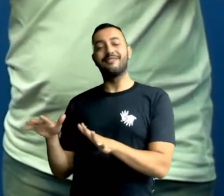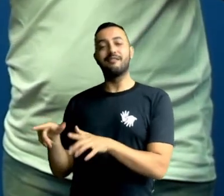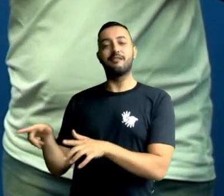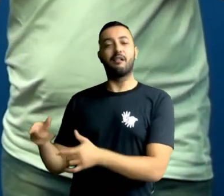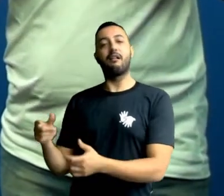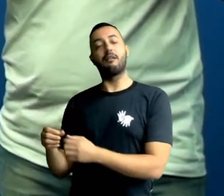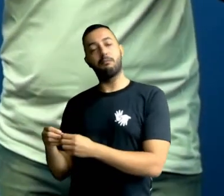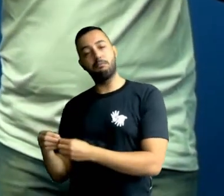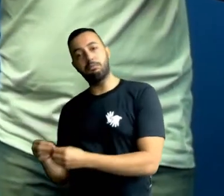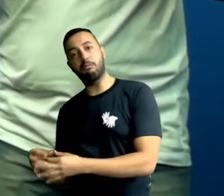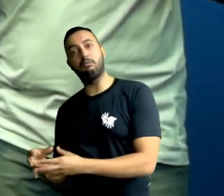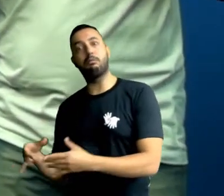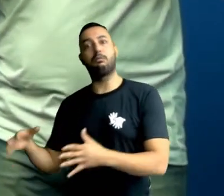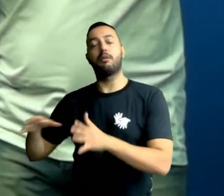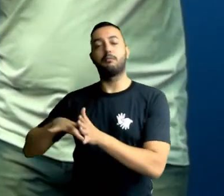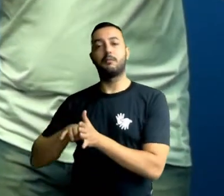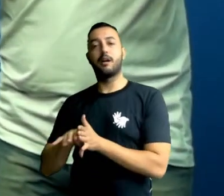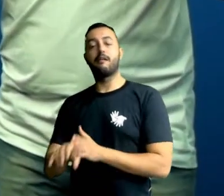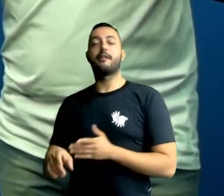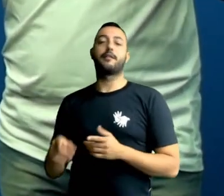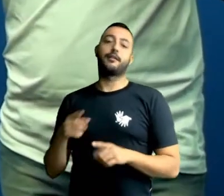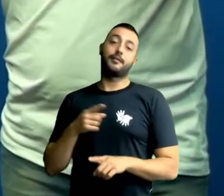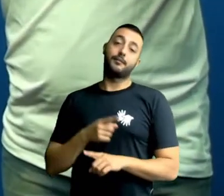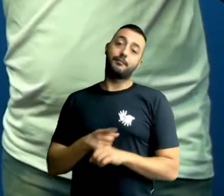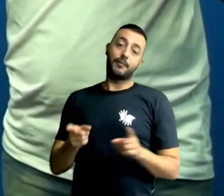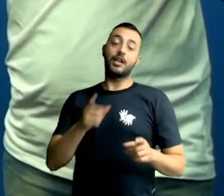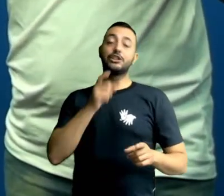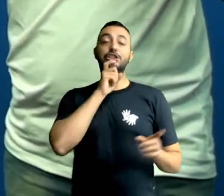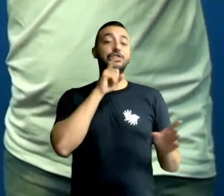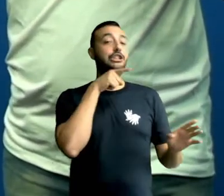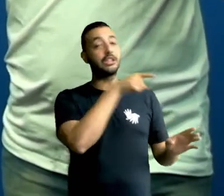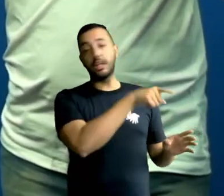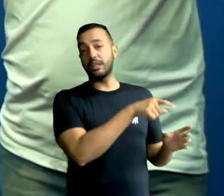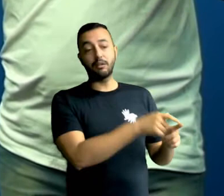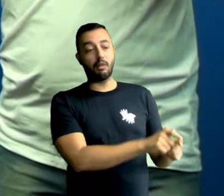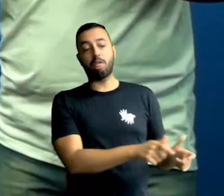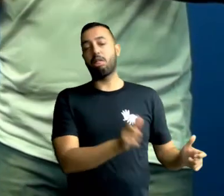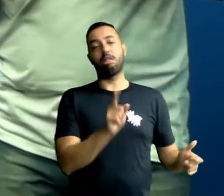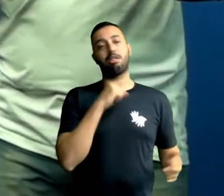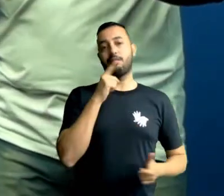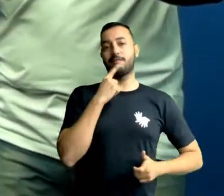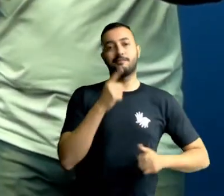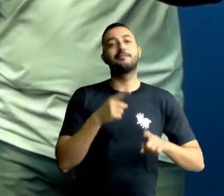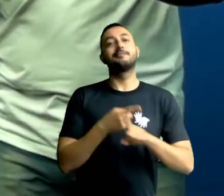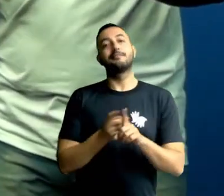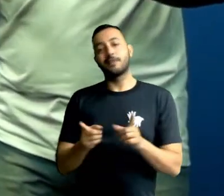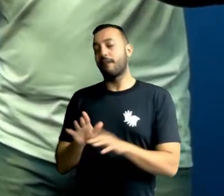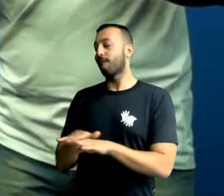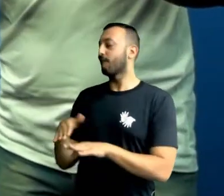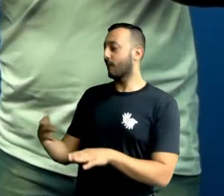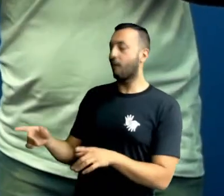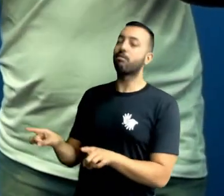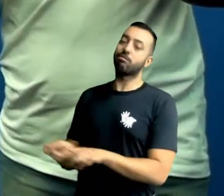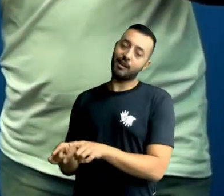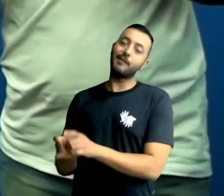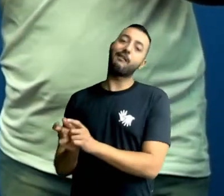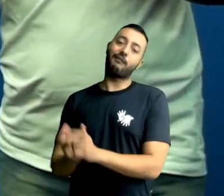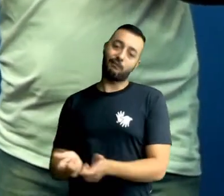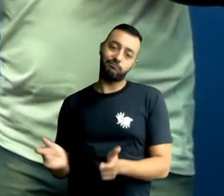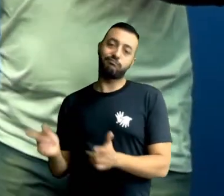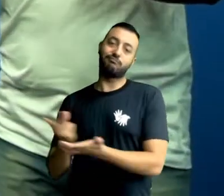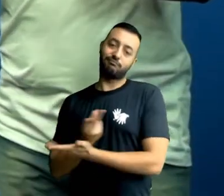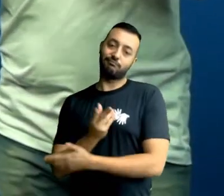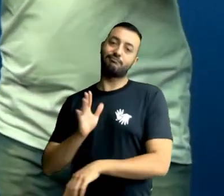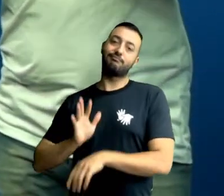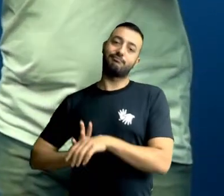fungos podem se reproduzir mais lentamente do que fora da geladeira, mas também se reproduzem. Por isso é importante